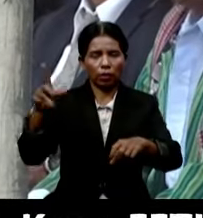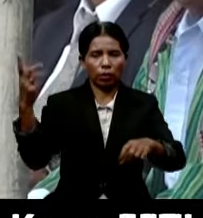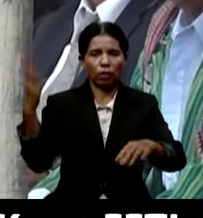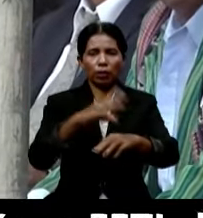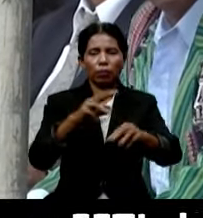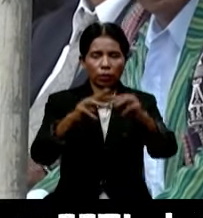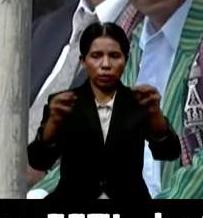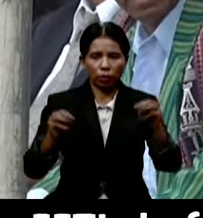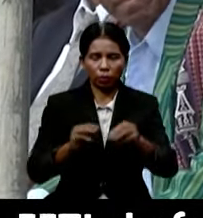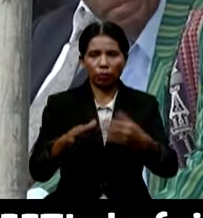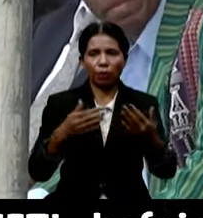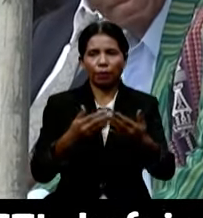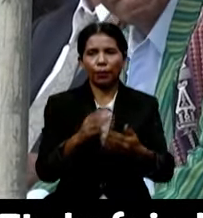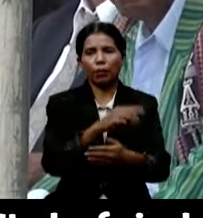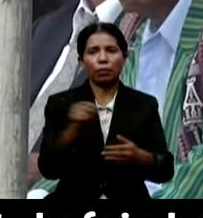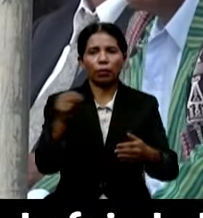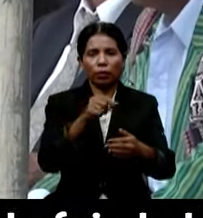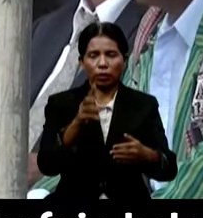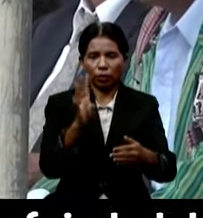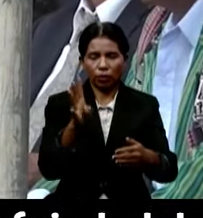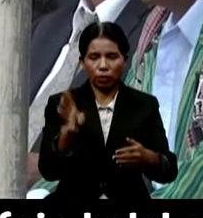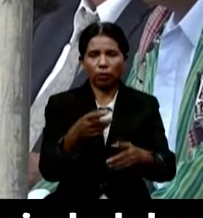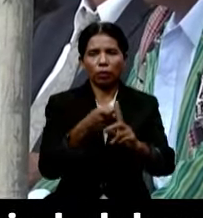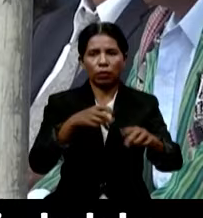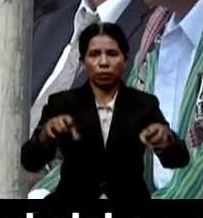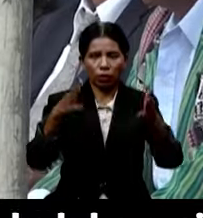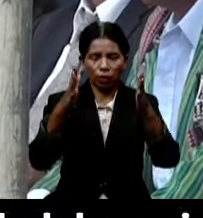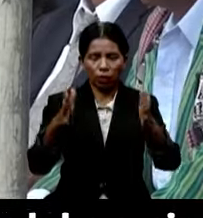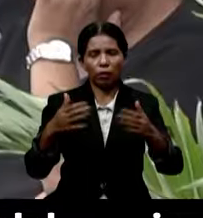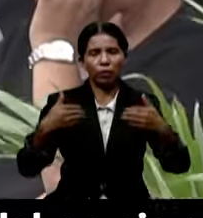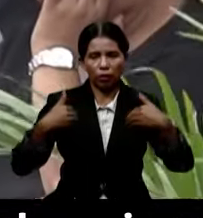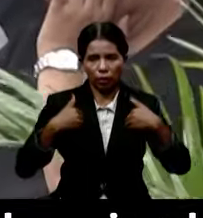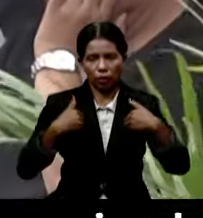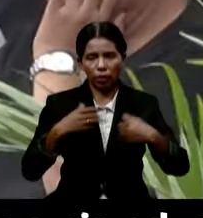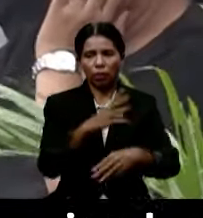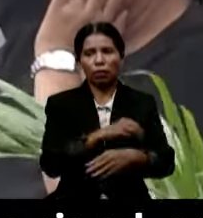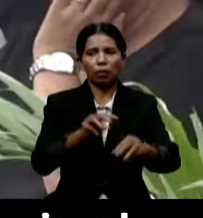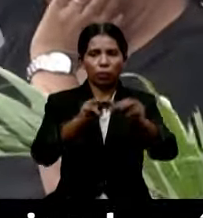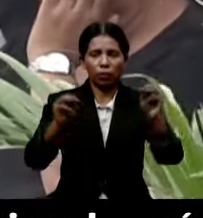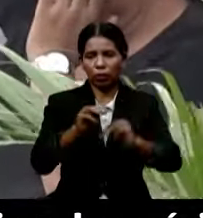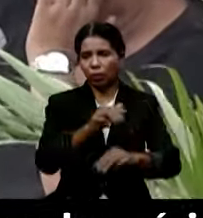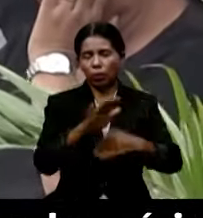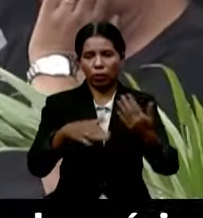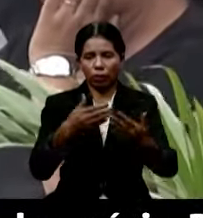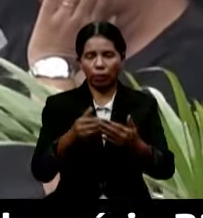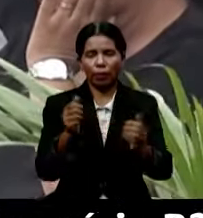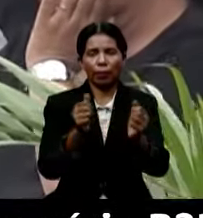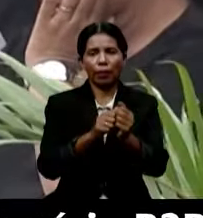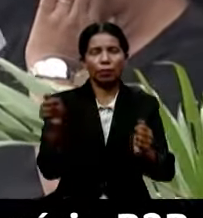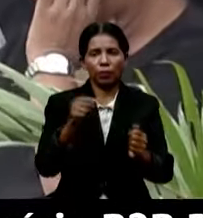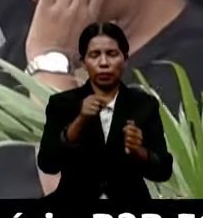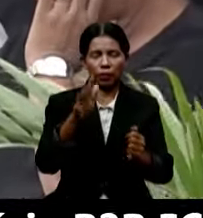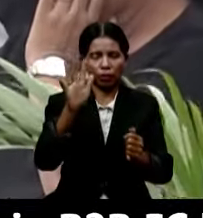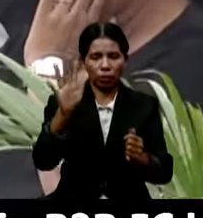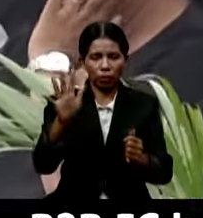municipal, tambah iha nacional por volta por cento hat nulu husi total funcionário nebe mak iha, enquanto município sira por volta por cento lima